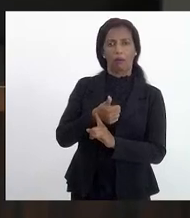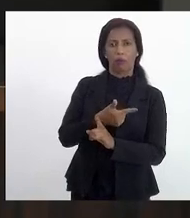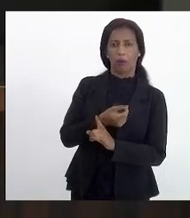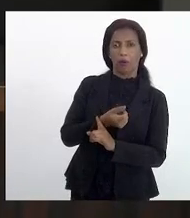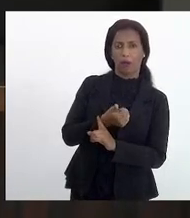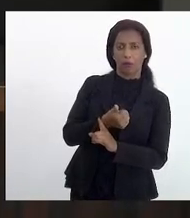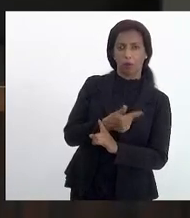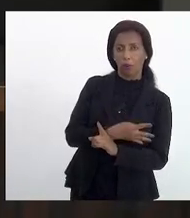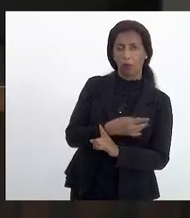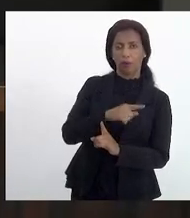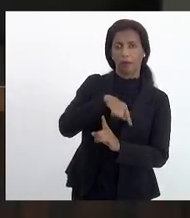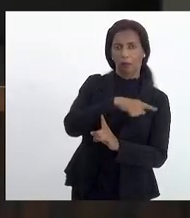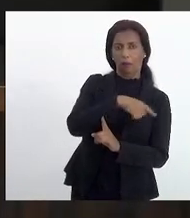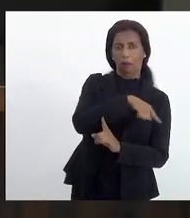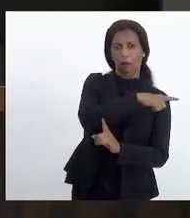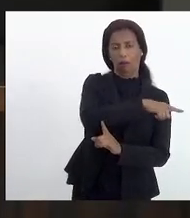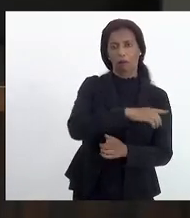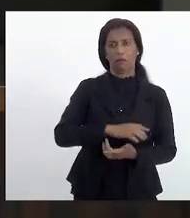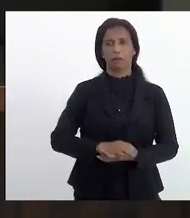coisas.